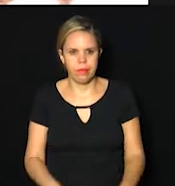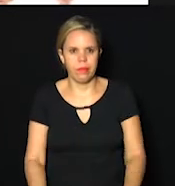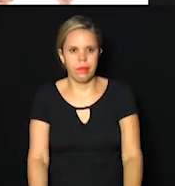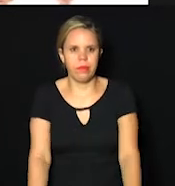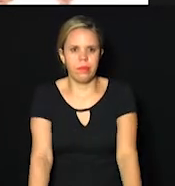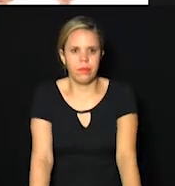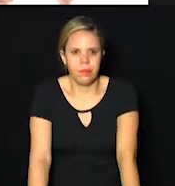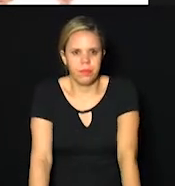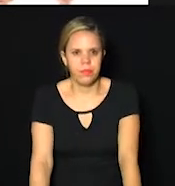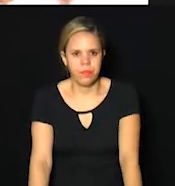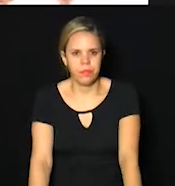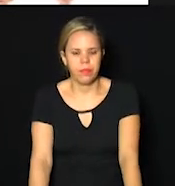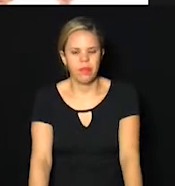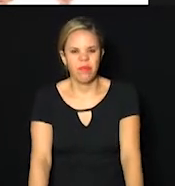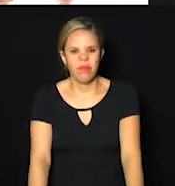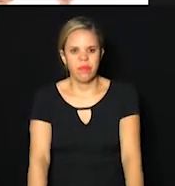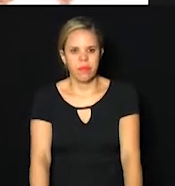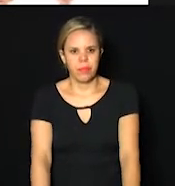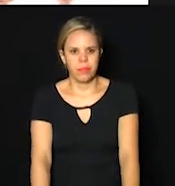Outra coisa